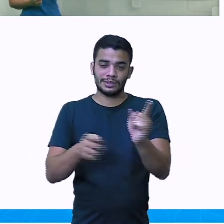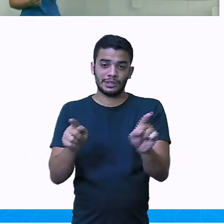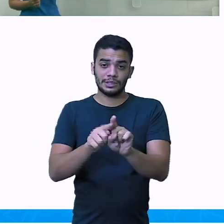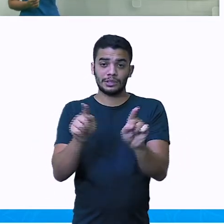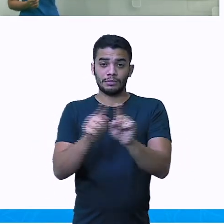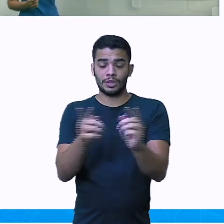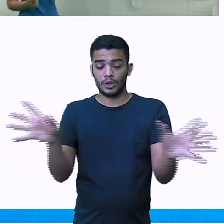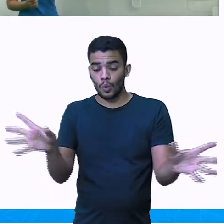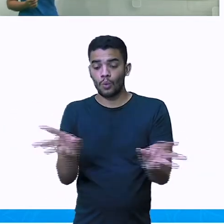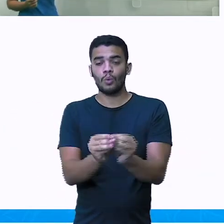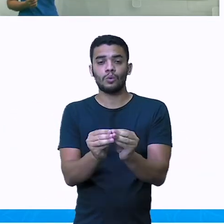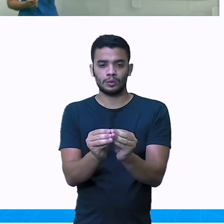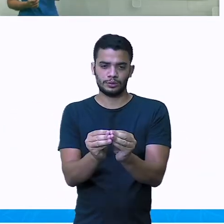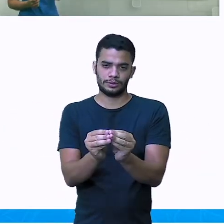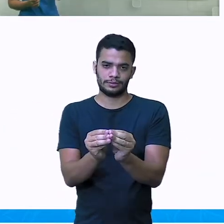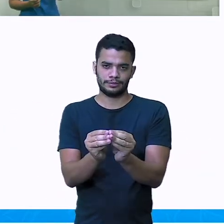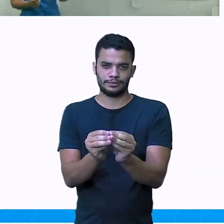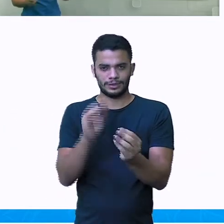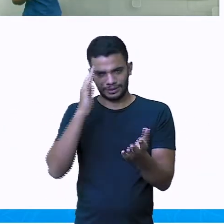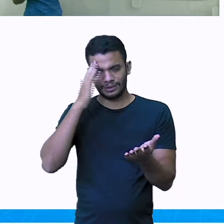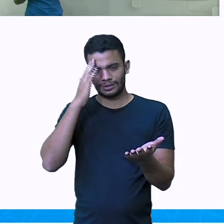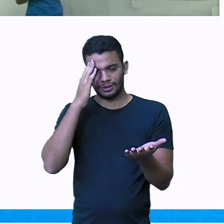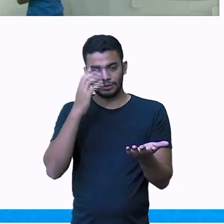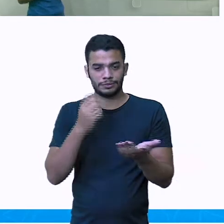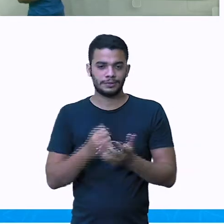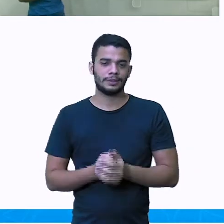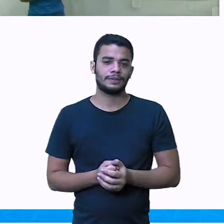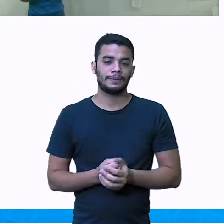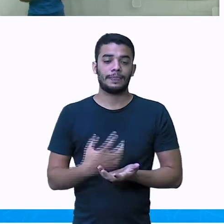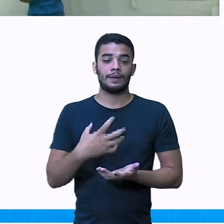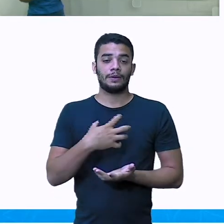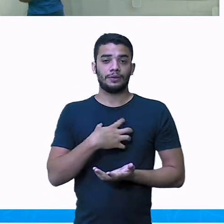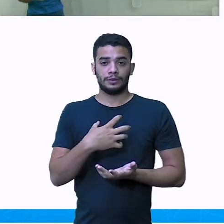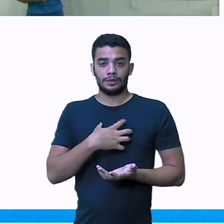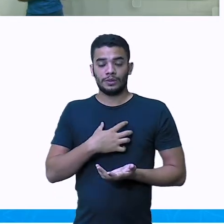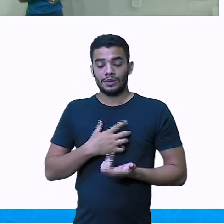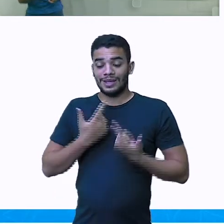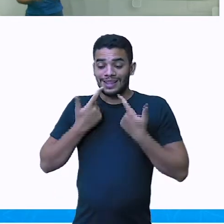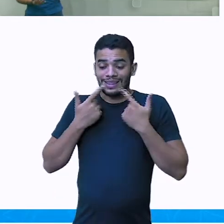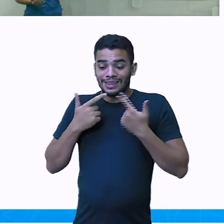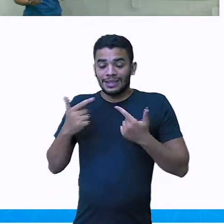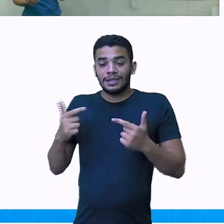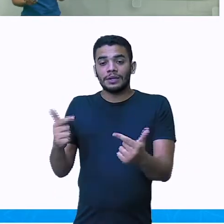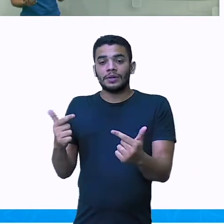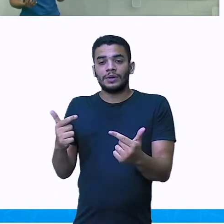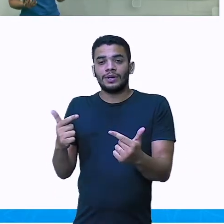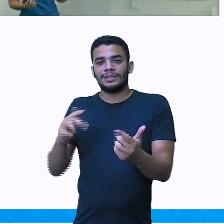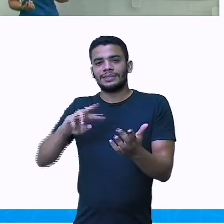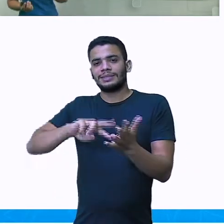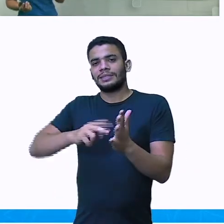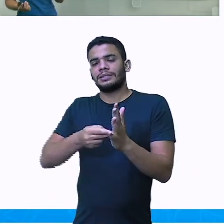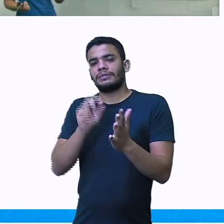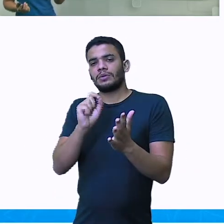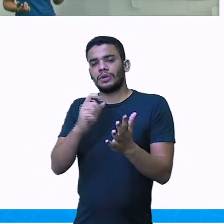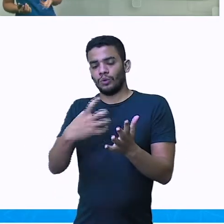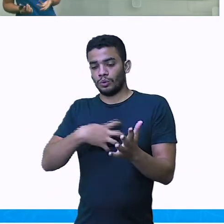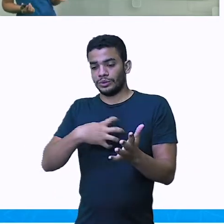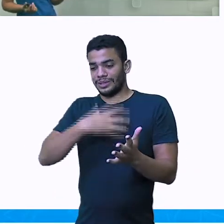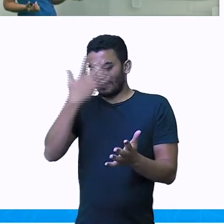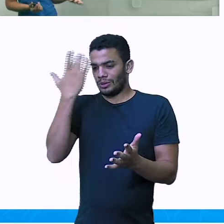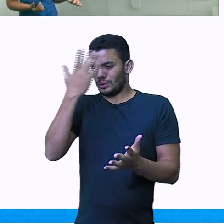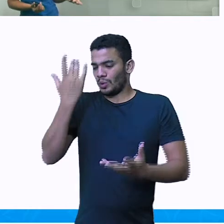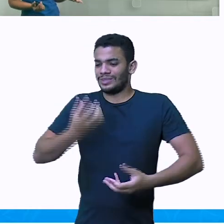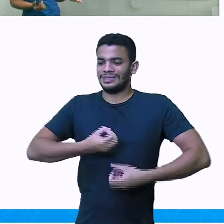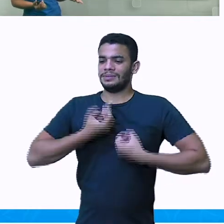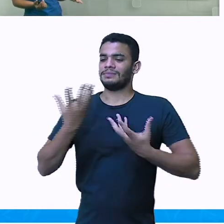o começo, meio e fim. A linguagem do texto é como o homem comunica suas ideias,